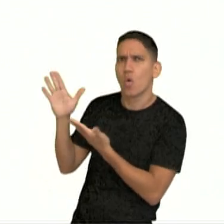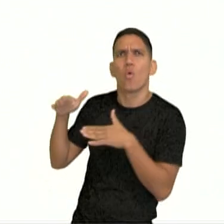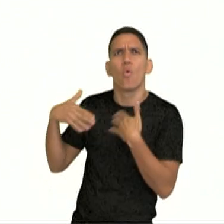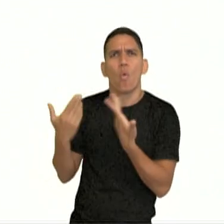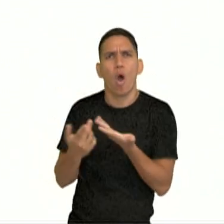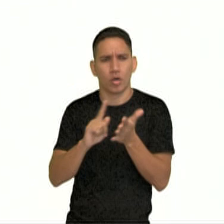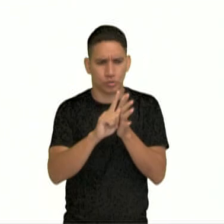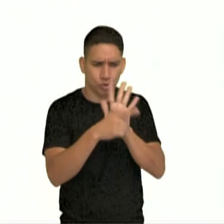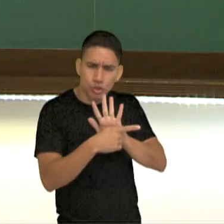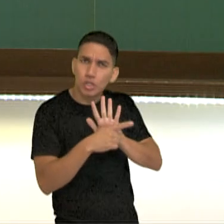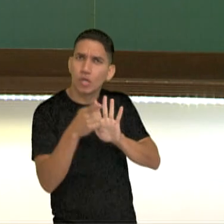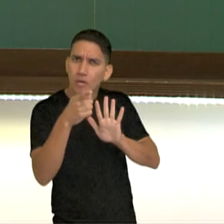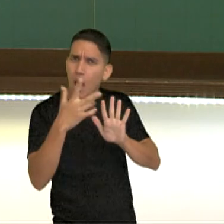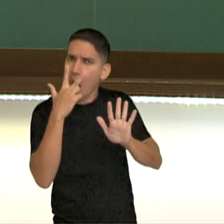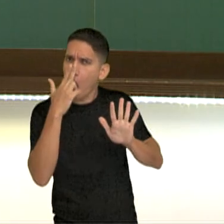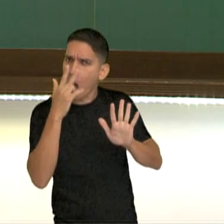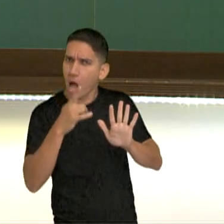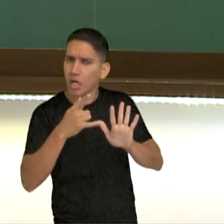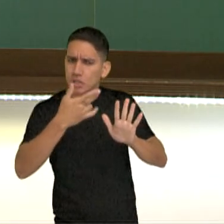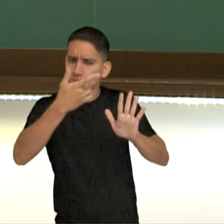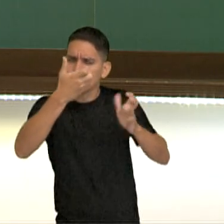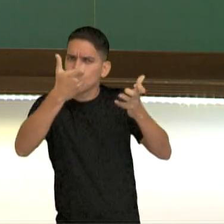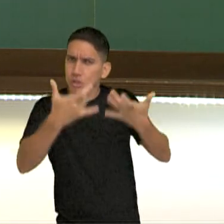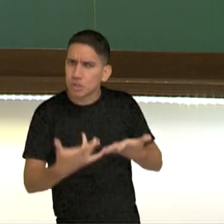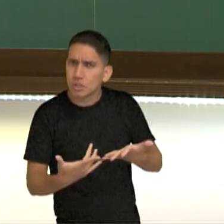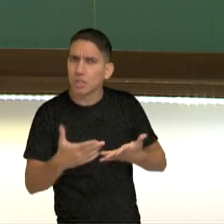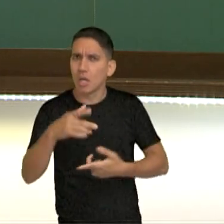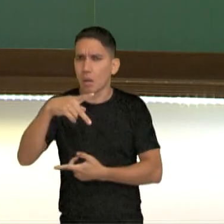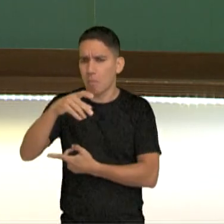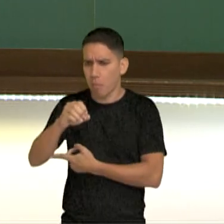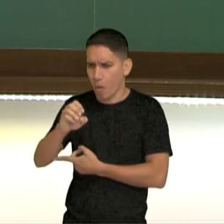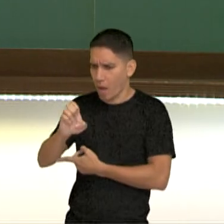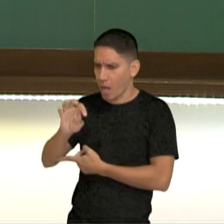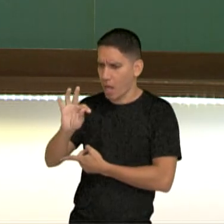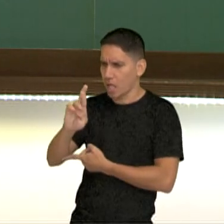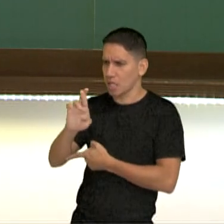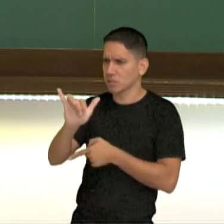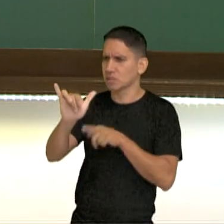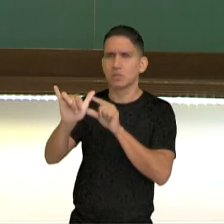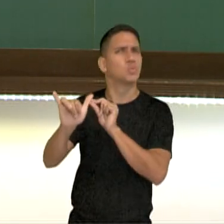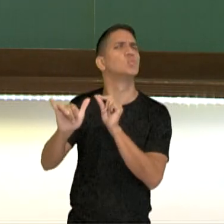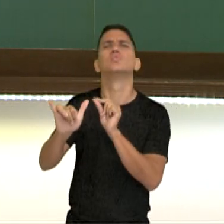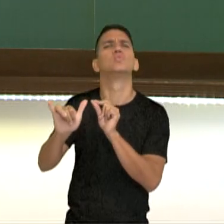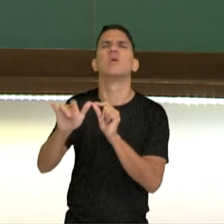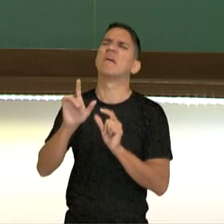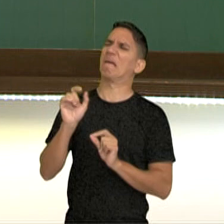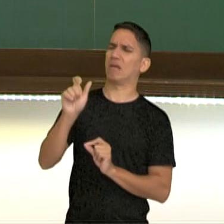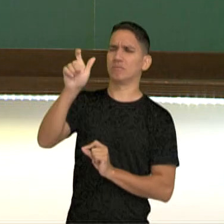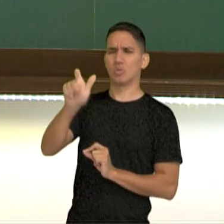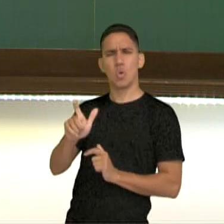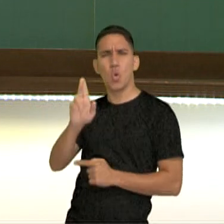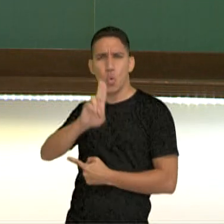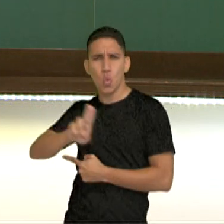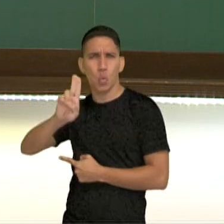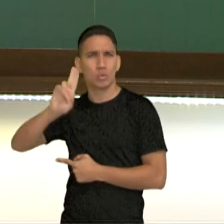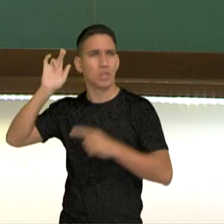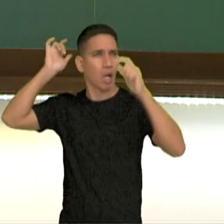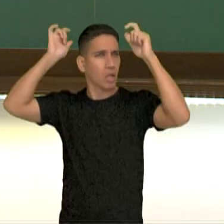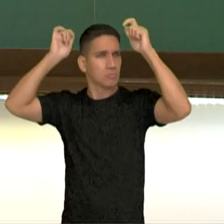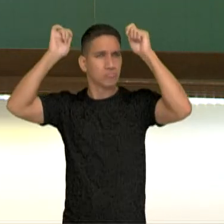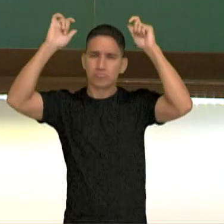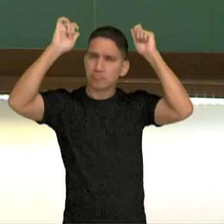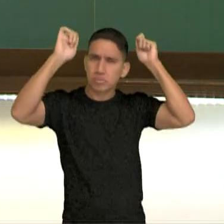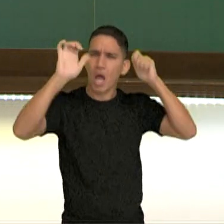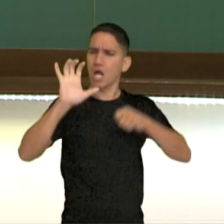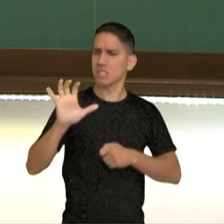acha que nós vamos falar. Pensa, quem será que costuma usar um chapeuzinho nesse estilo, né?